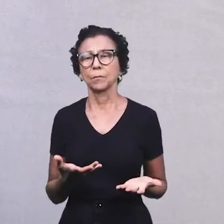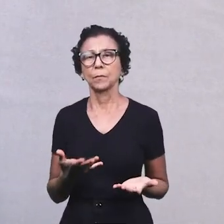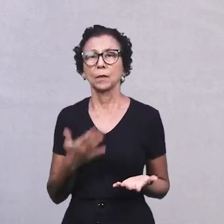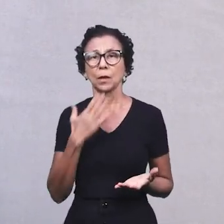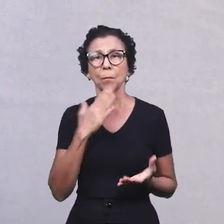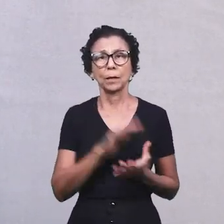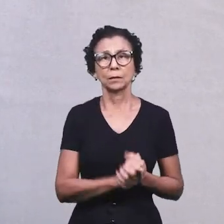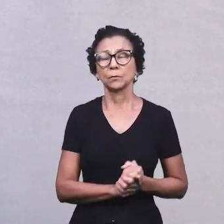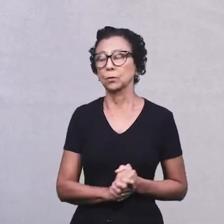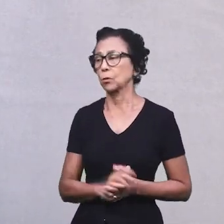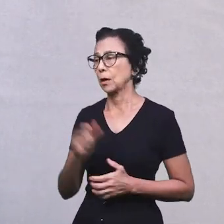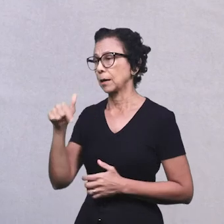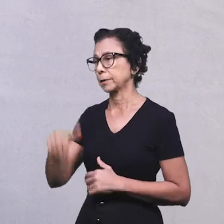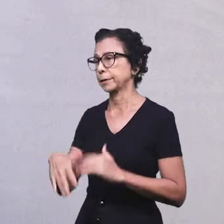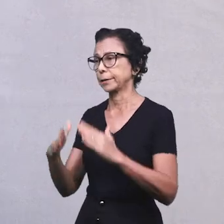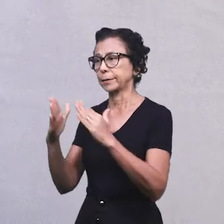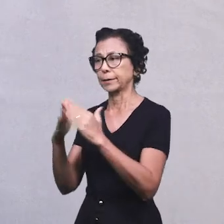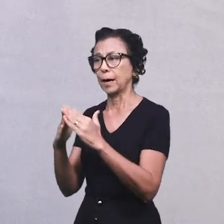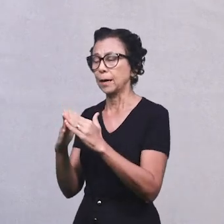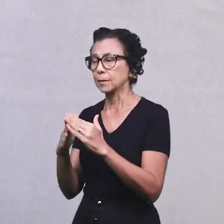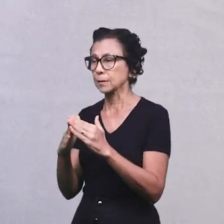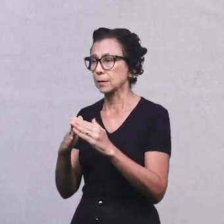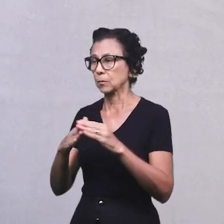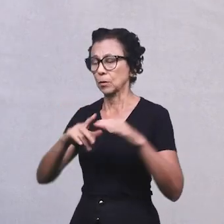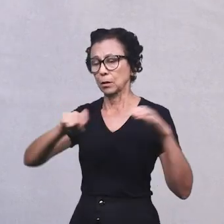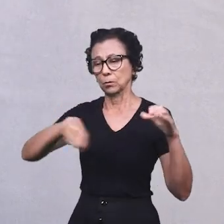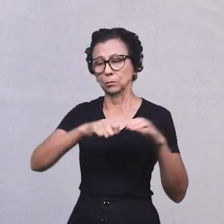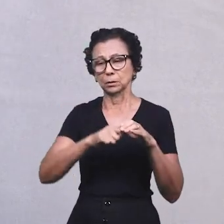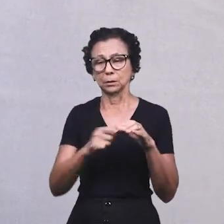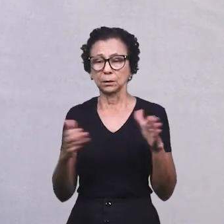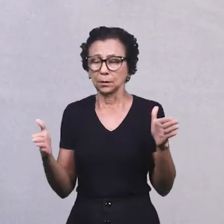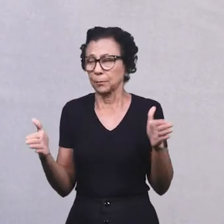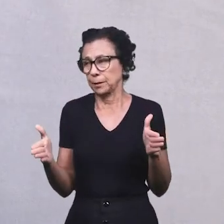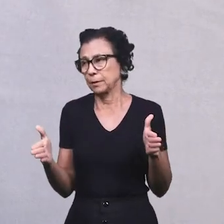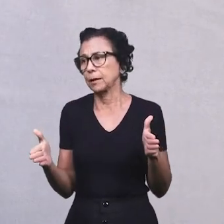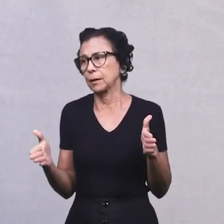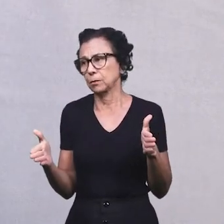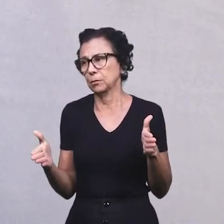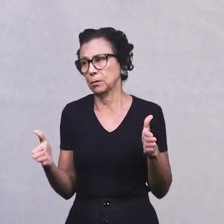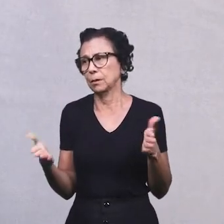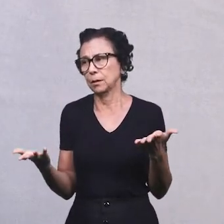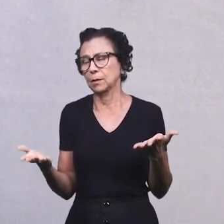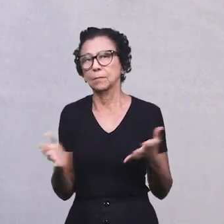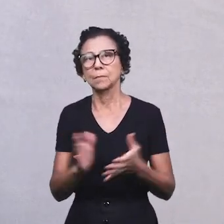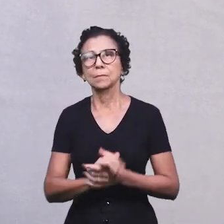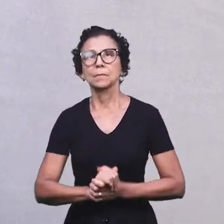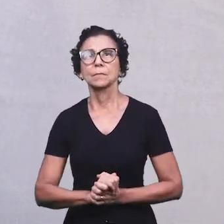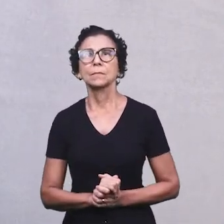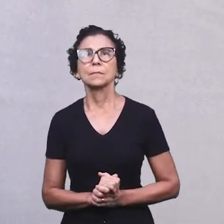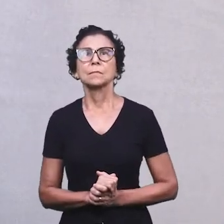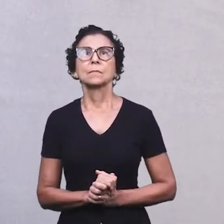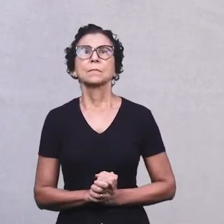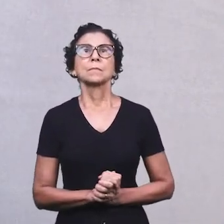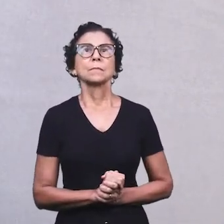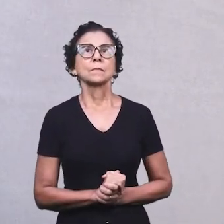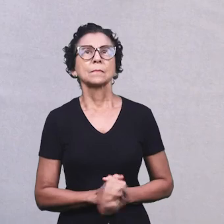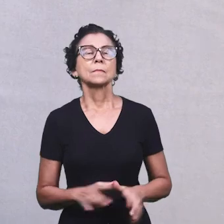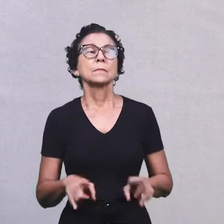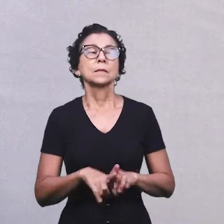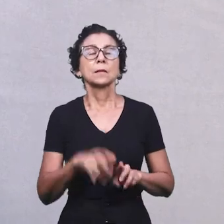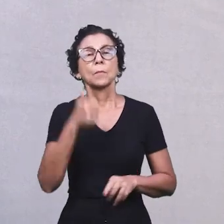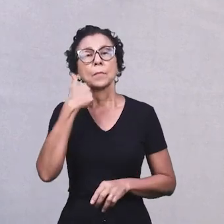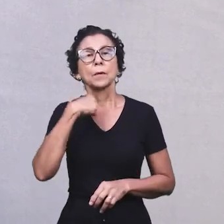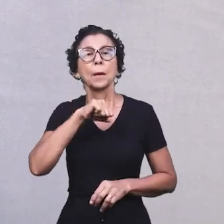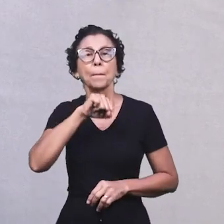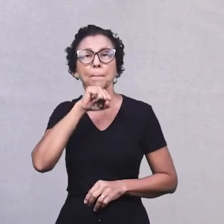está cabendo mais, a cozinha já não cabe, porque aí já eram agora 3 filhos, eu tive ainda a oportunidade de cuidar da minha